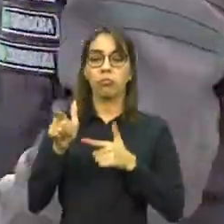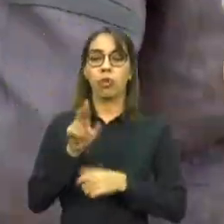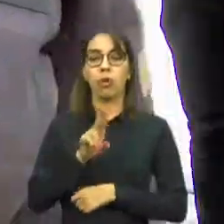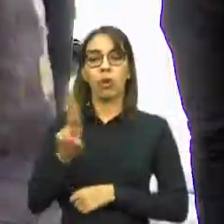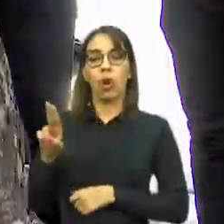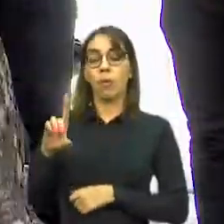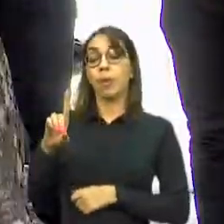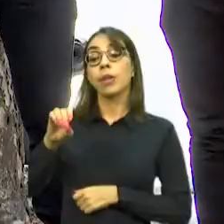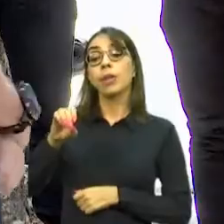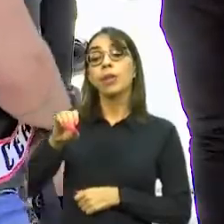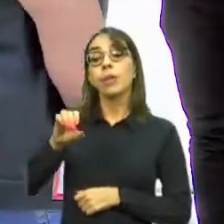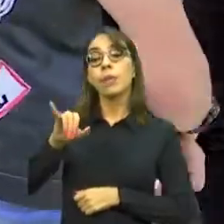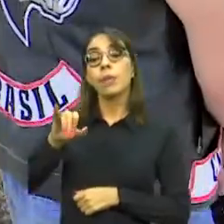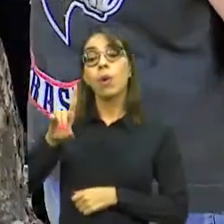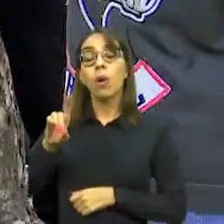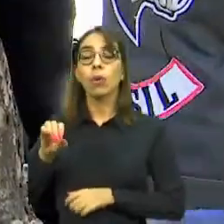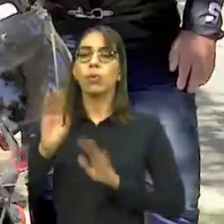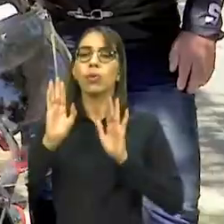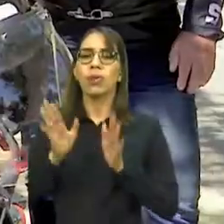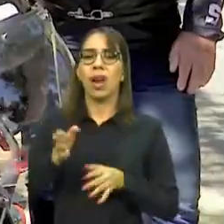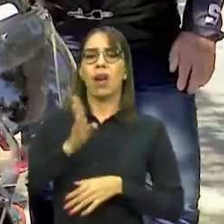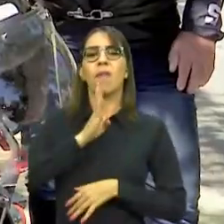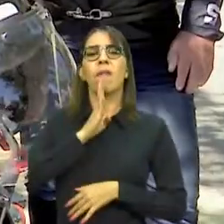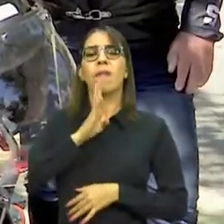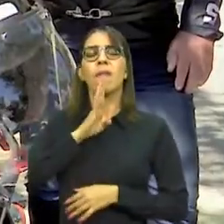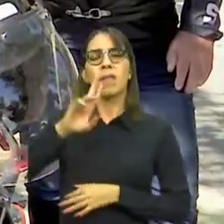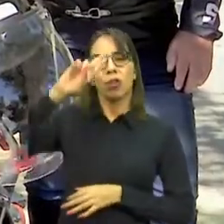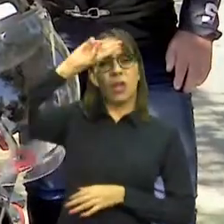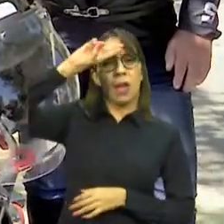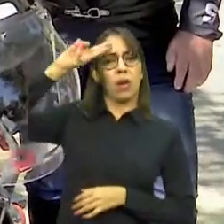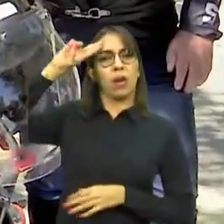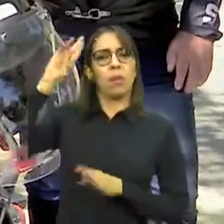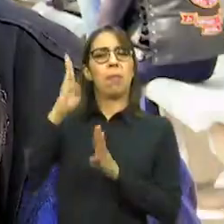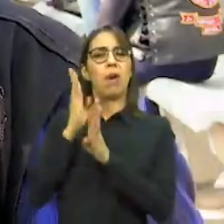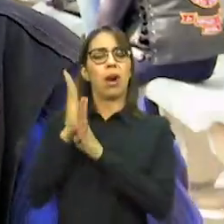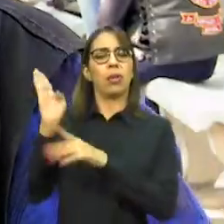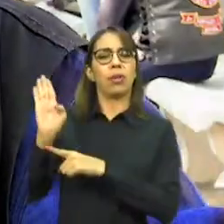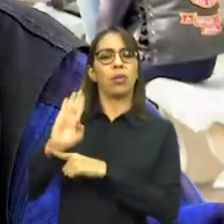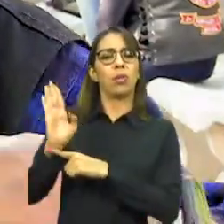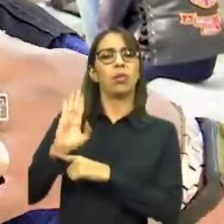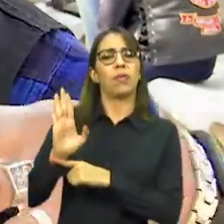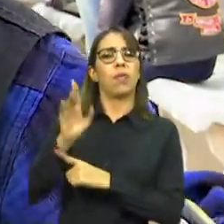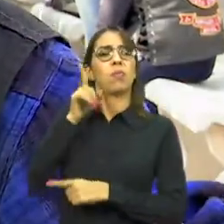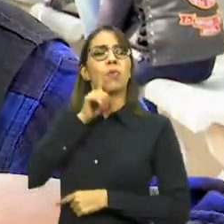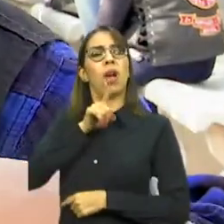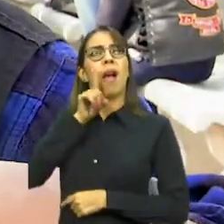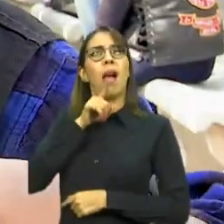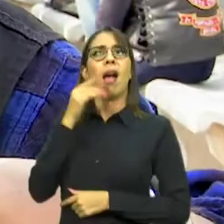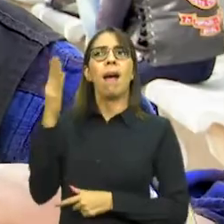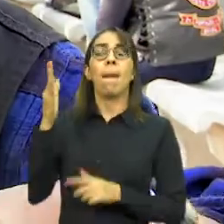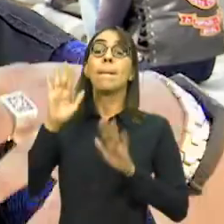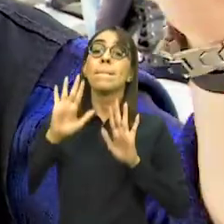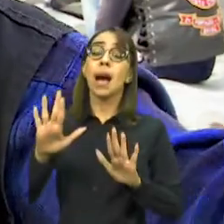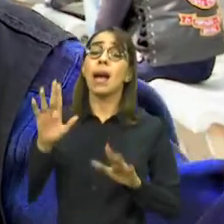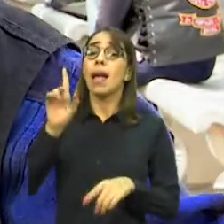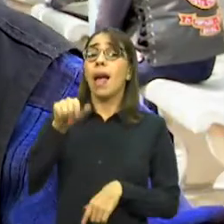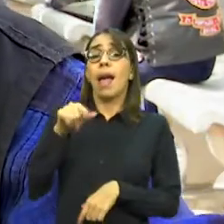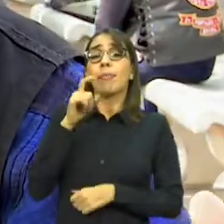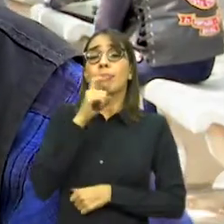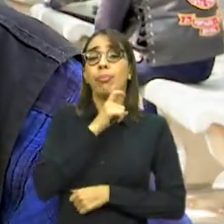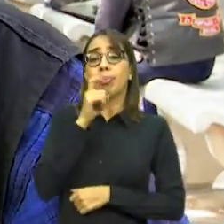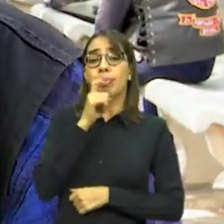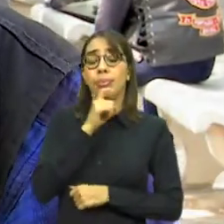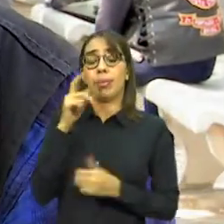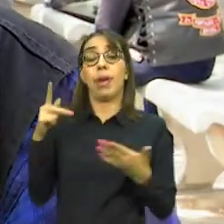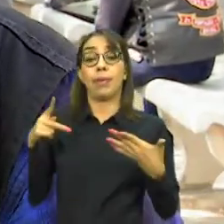um estereótipo com os filmes de Hollywood, mas que tudo não passa de fantasia. Nós começamos aí, lá nos